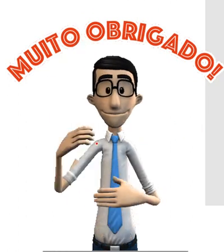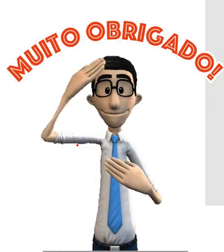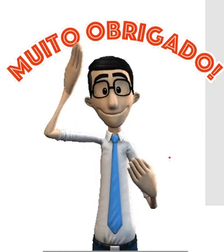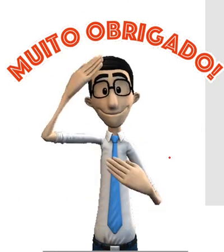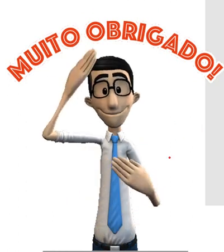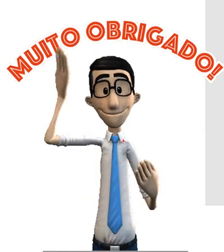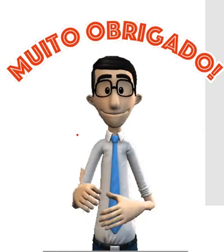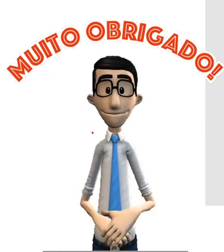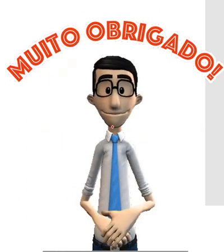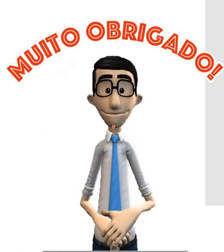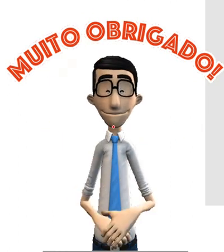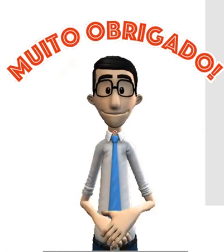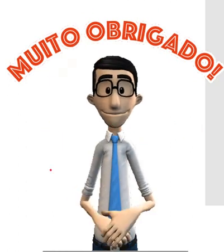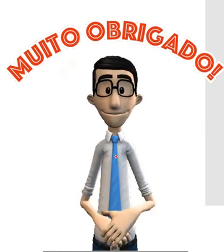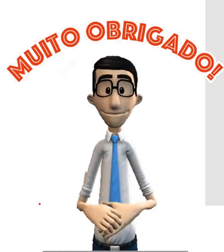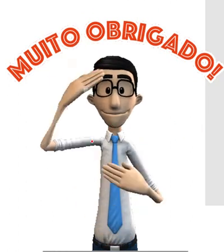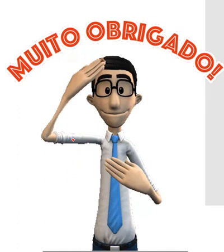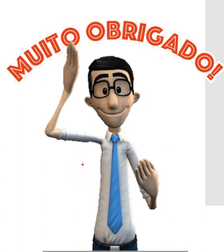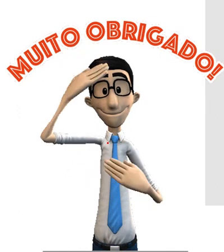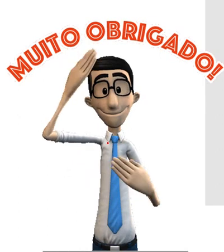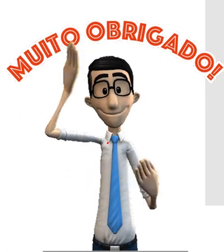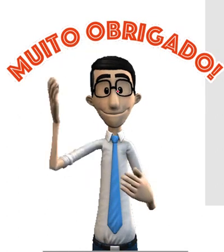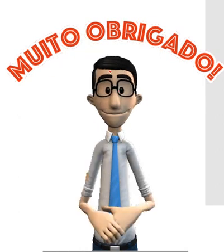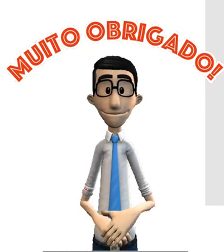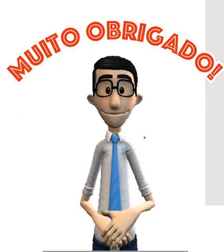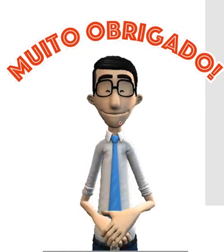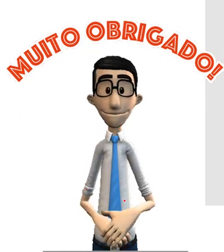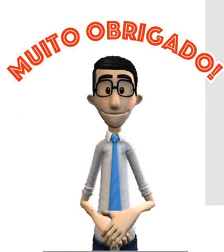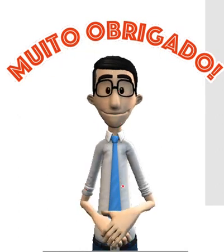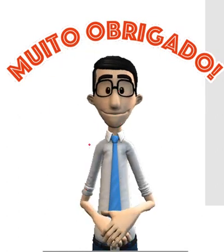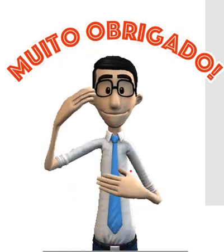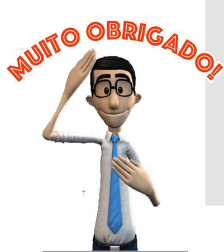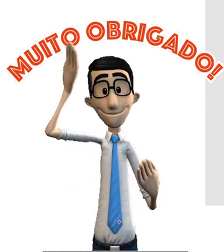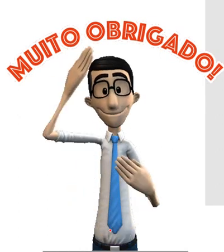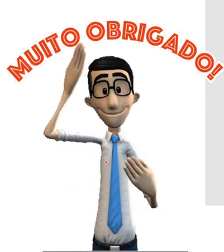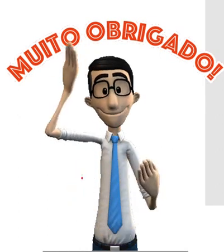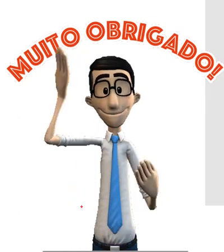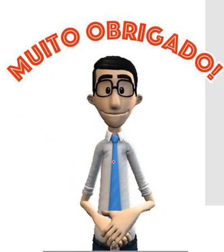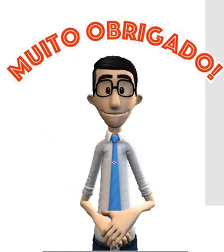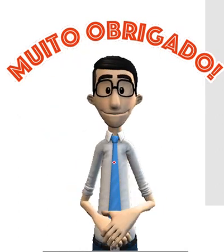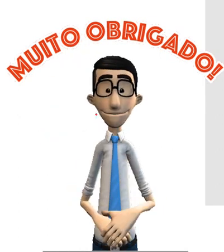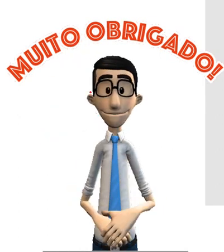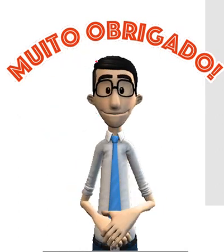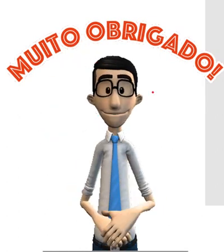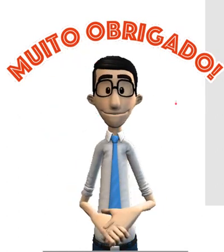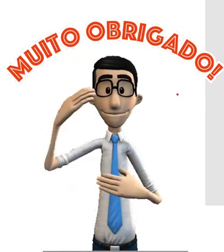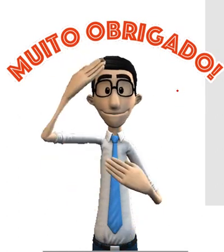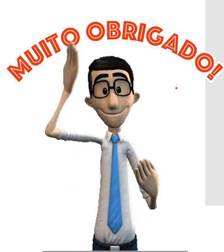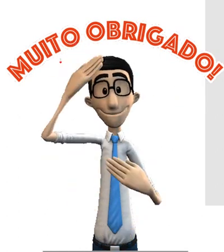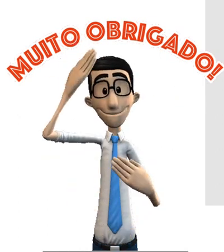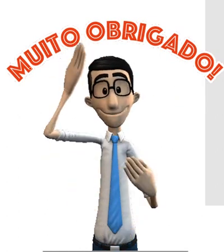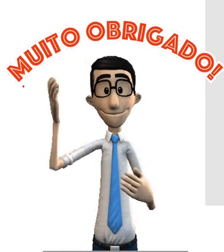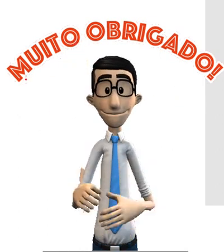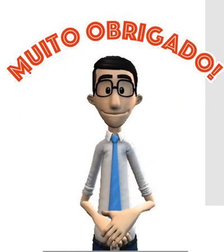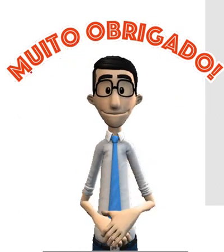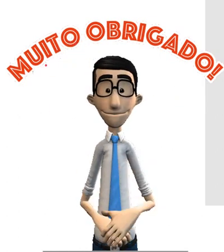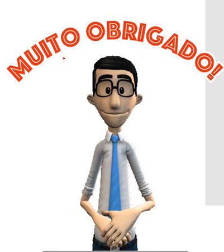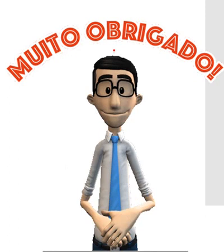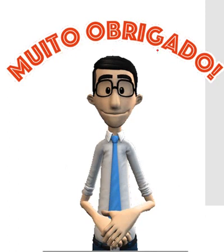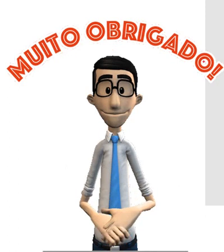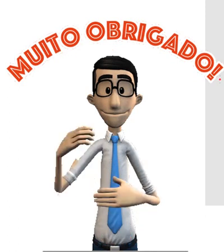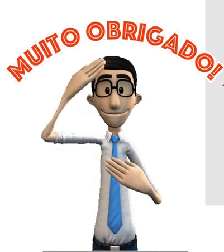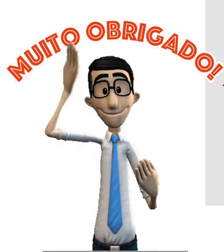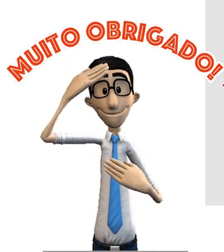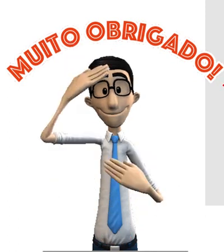está fazendo aqui é o símbolo de obrigado, tá? Na linguagem dos sinais, né? E